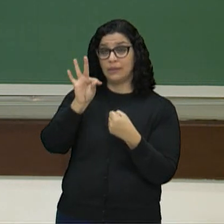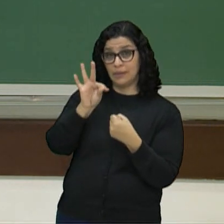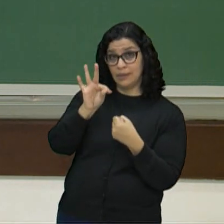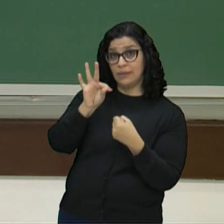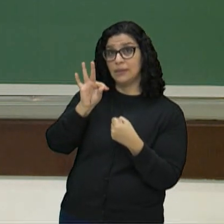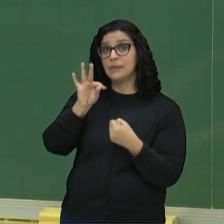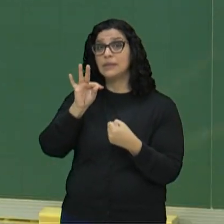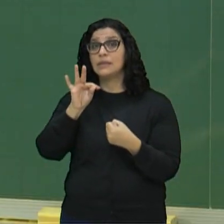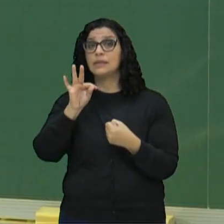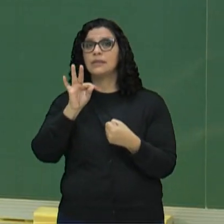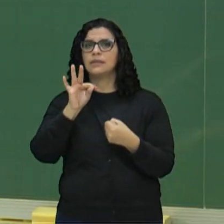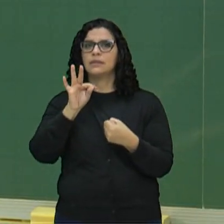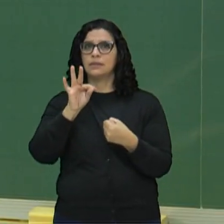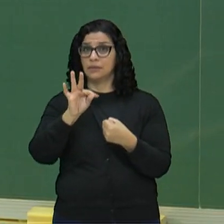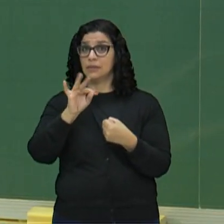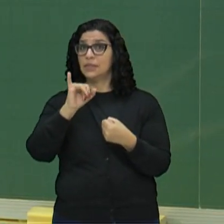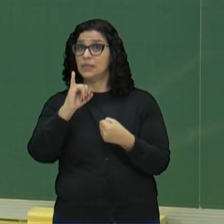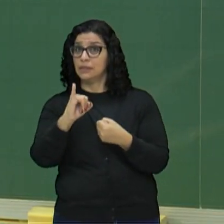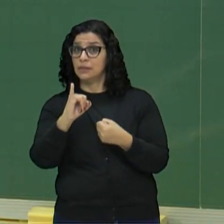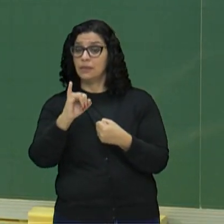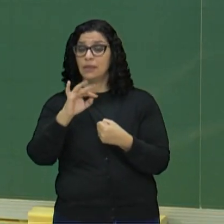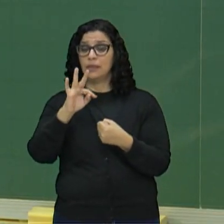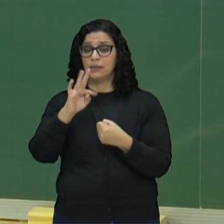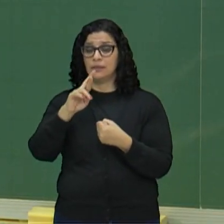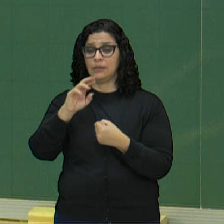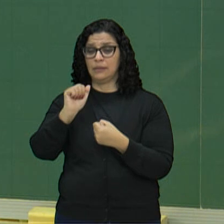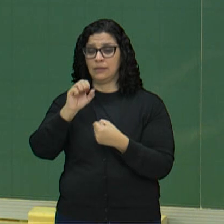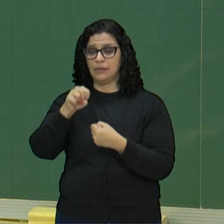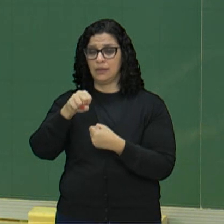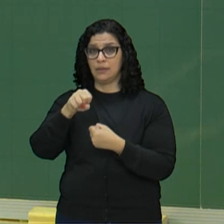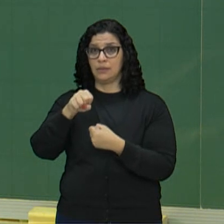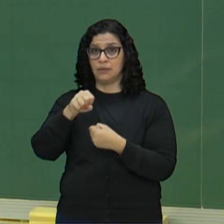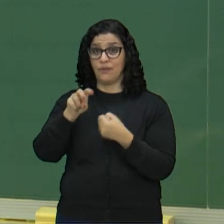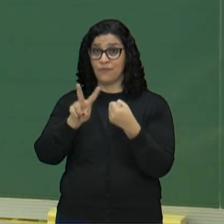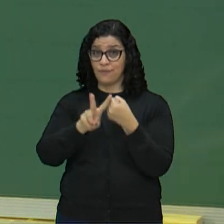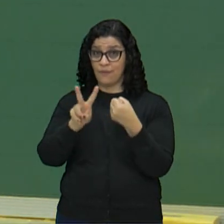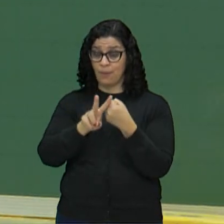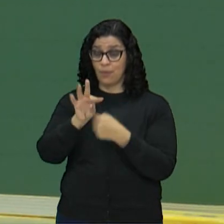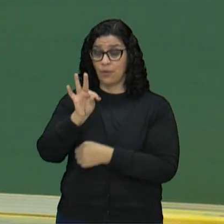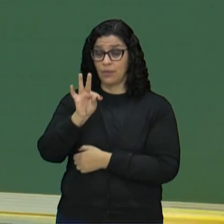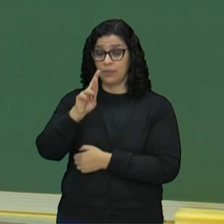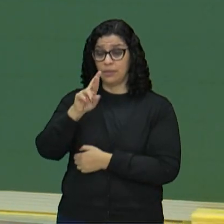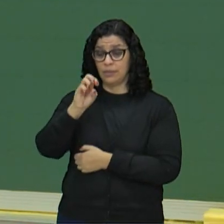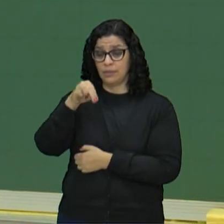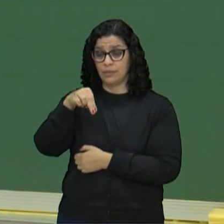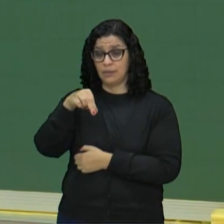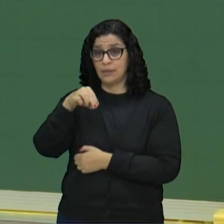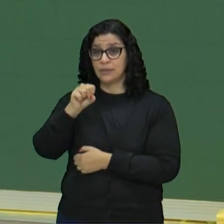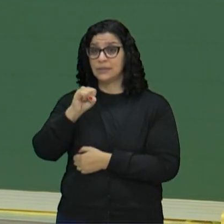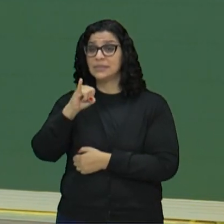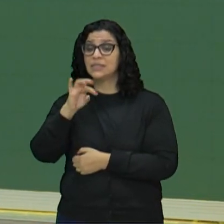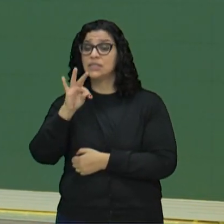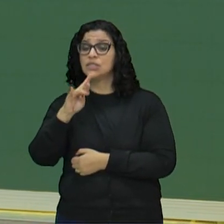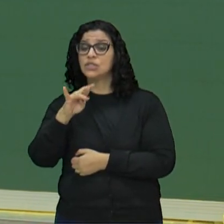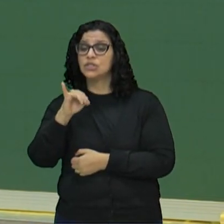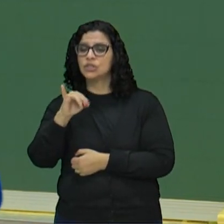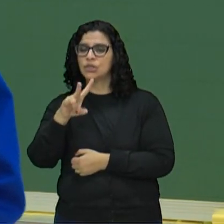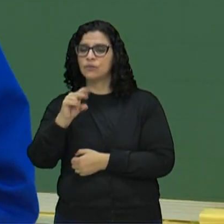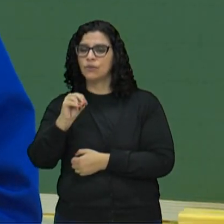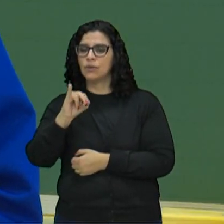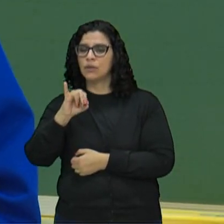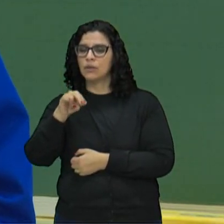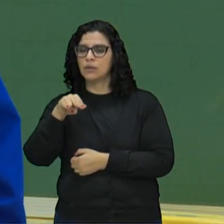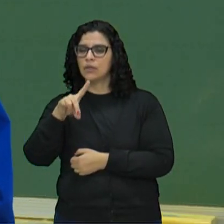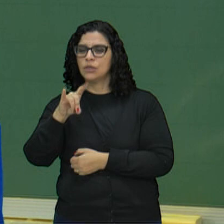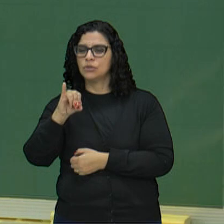indireto. Por que ele é transitivo indireto? Porque ele precisa de um complemento